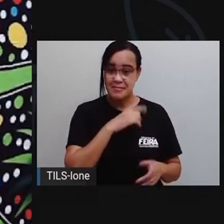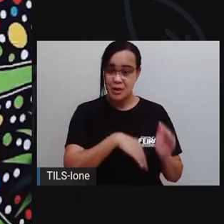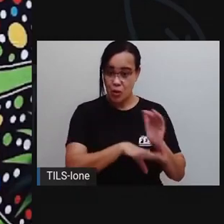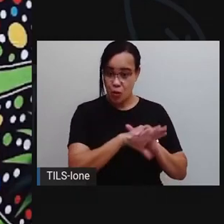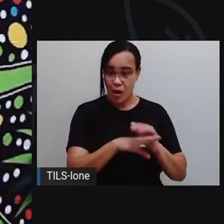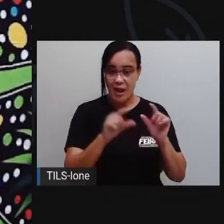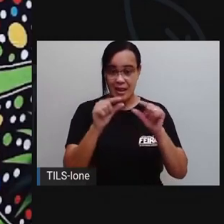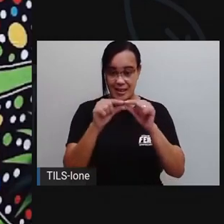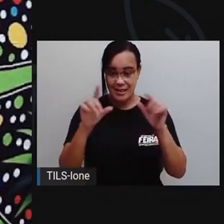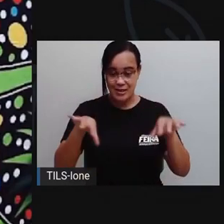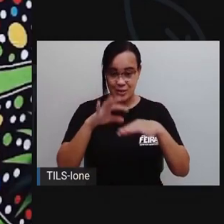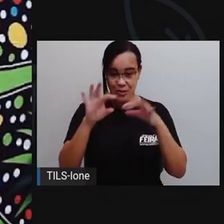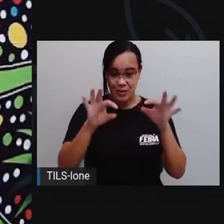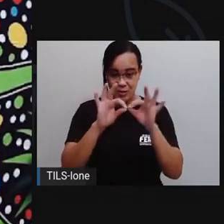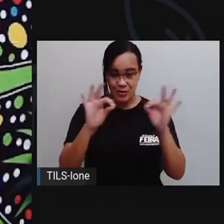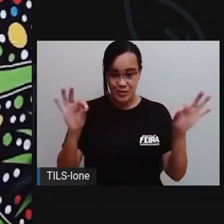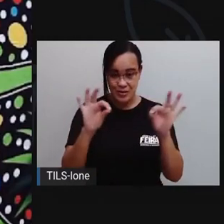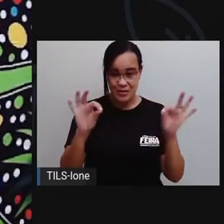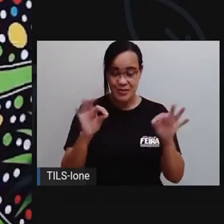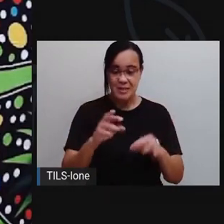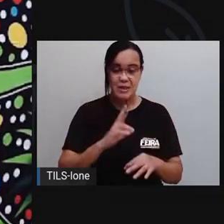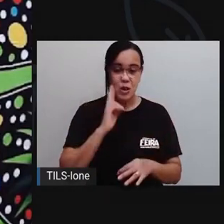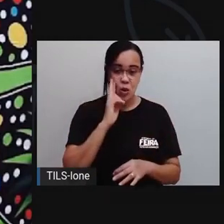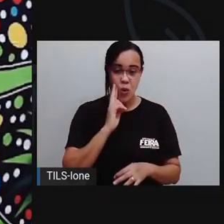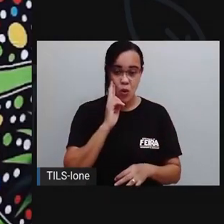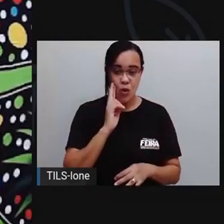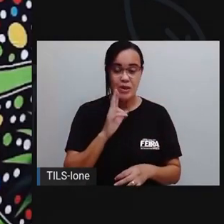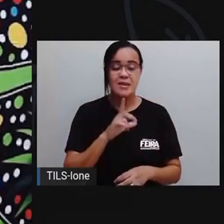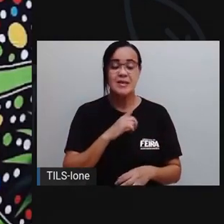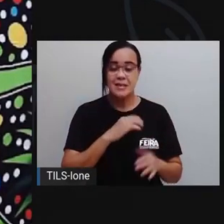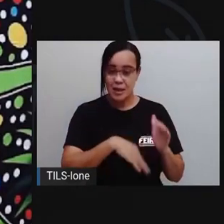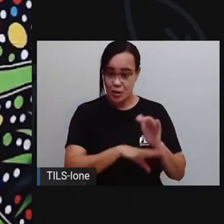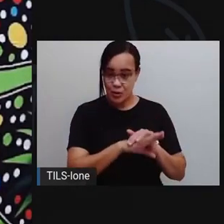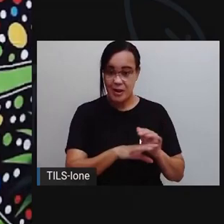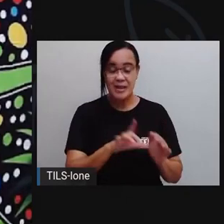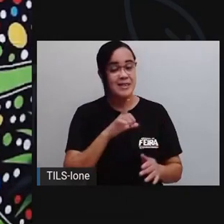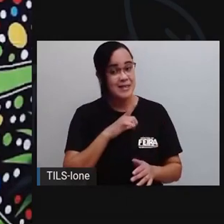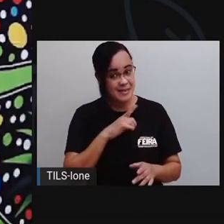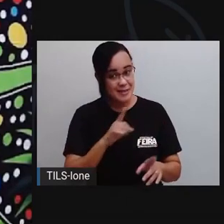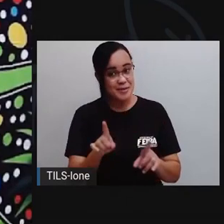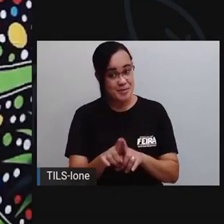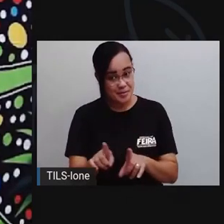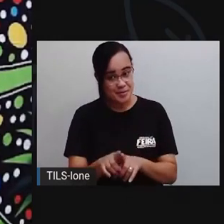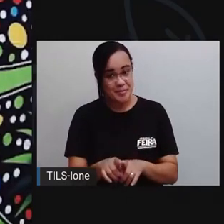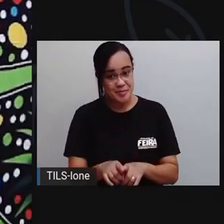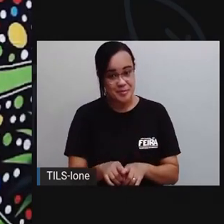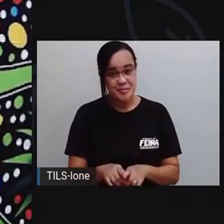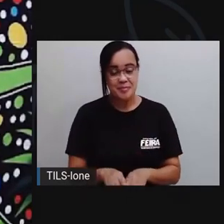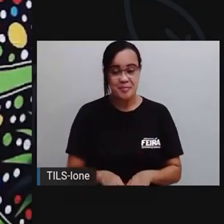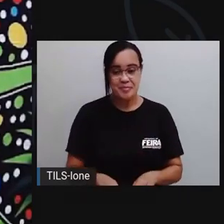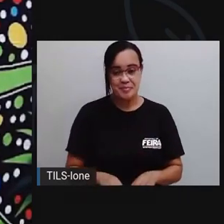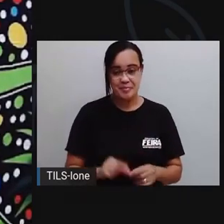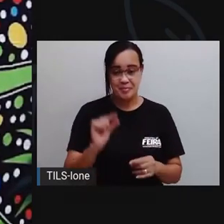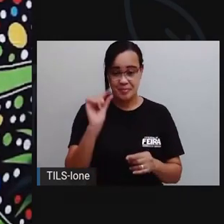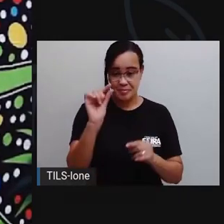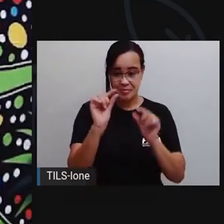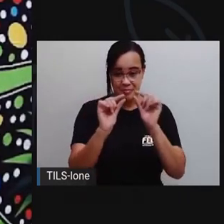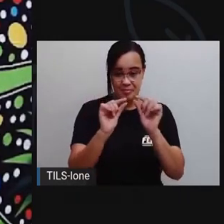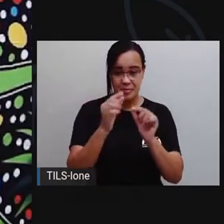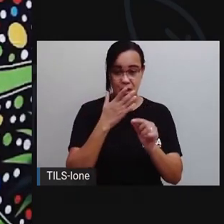ele tem um pozinho rosa, ó. Eu tinha guardado lá. Lantejoula, lembra que nós